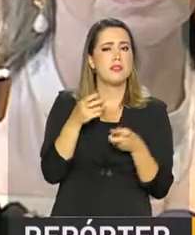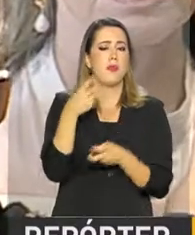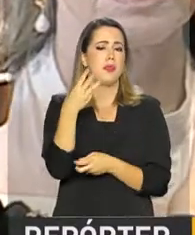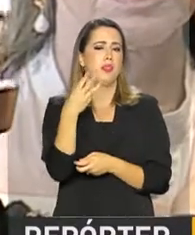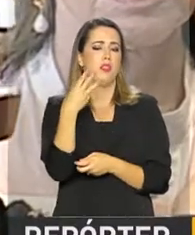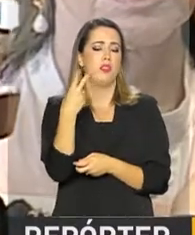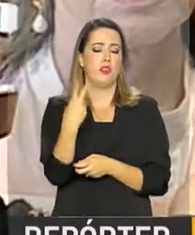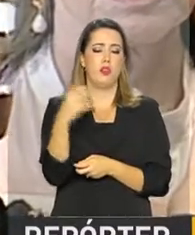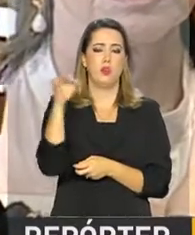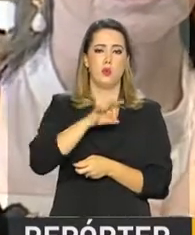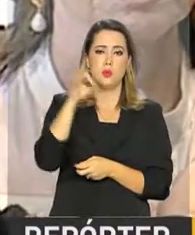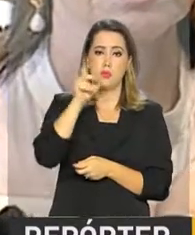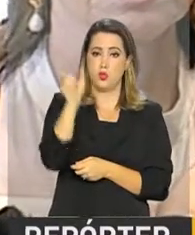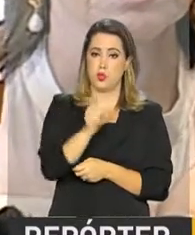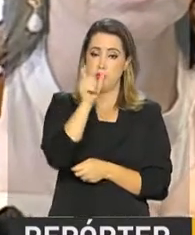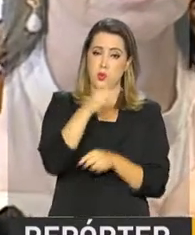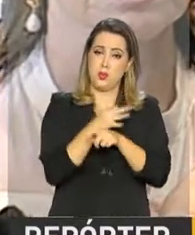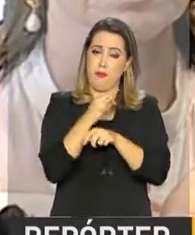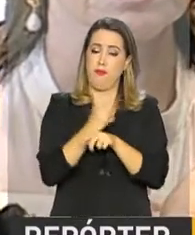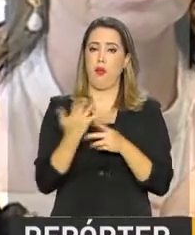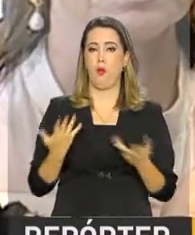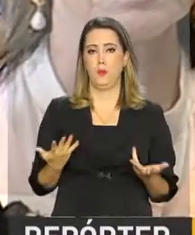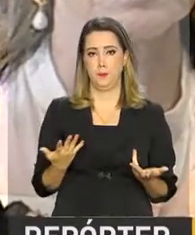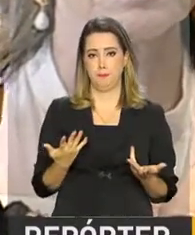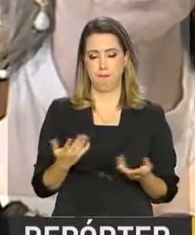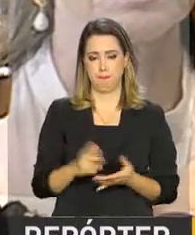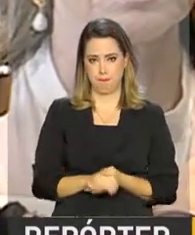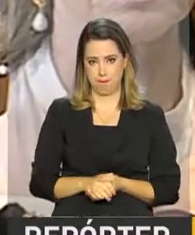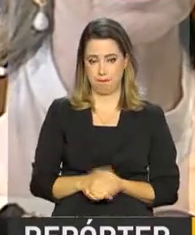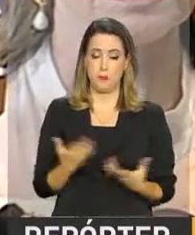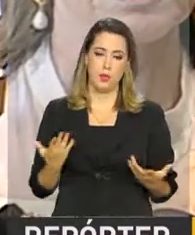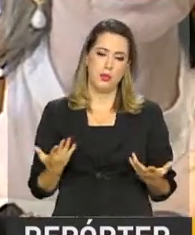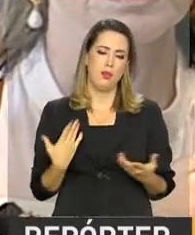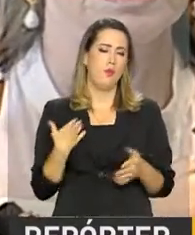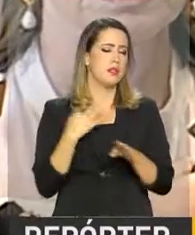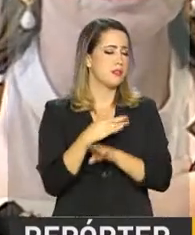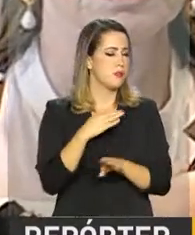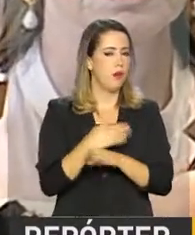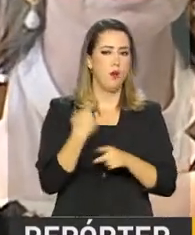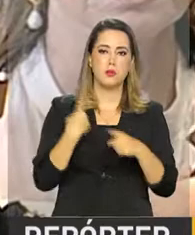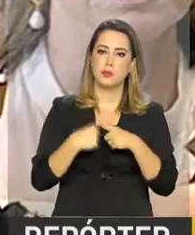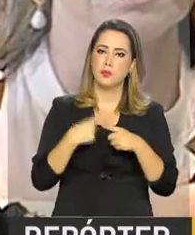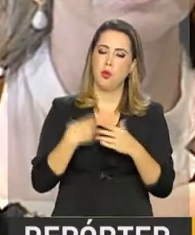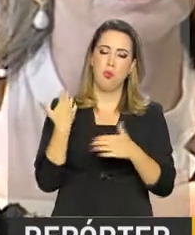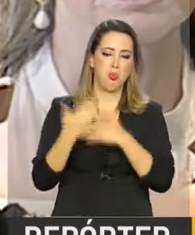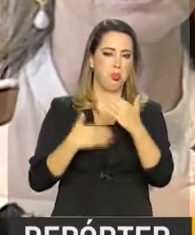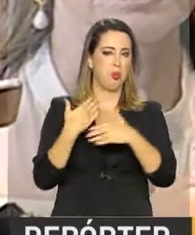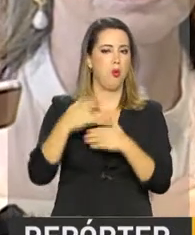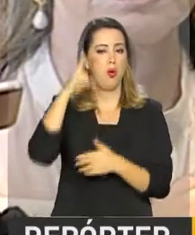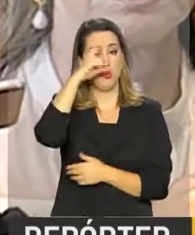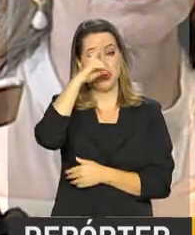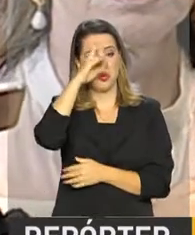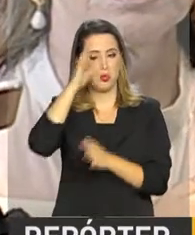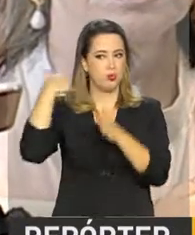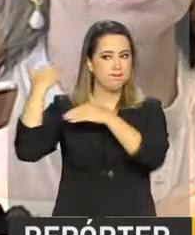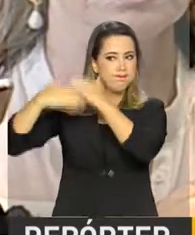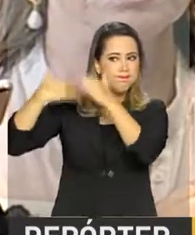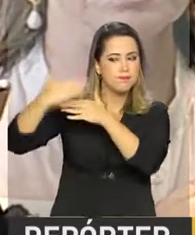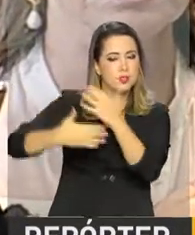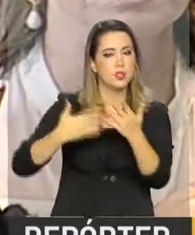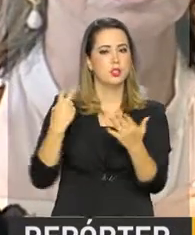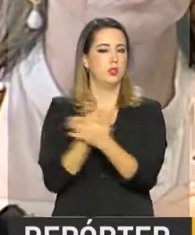Qual a avaliação sobre os 32% de abstenção? A abstenção, ela se situou basicamente no histórico para o Enem.